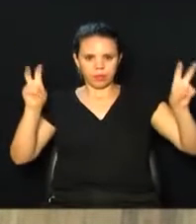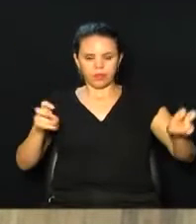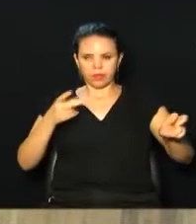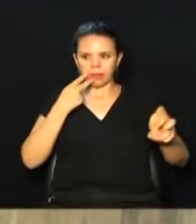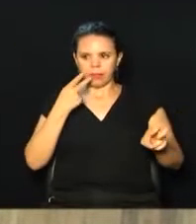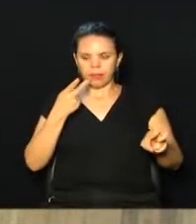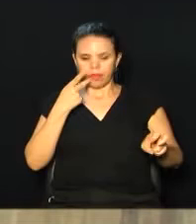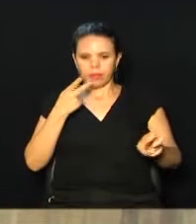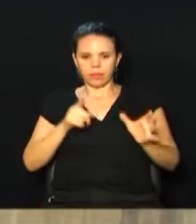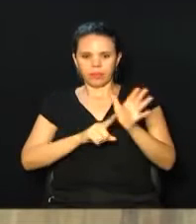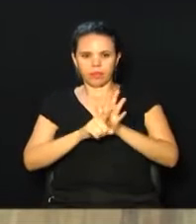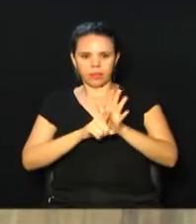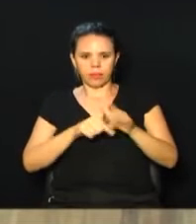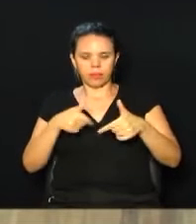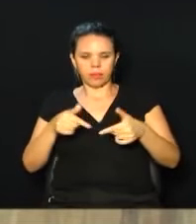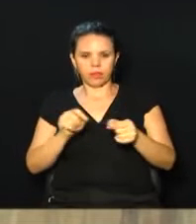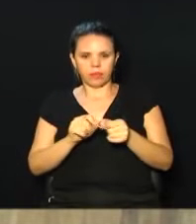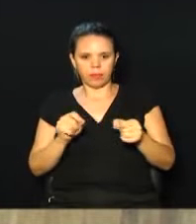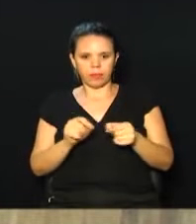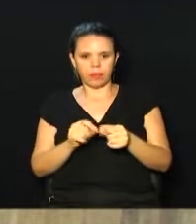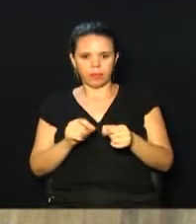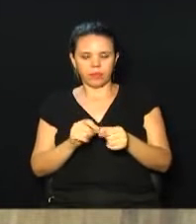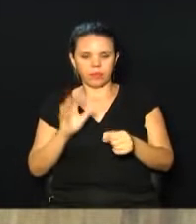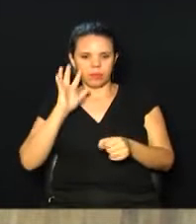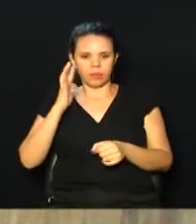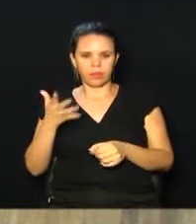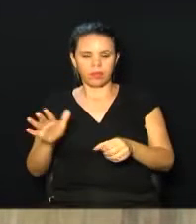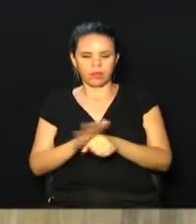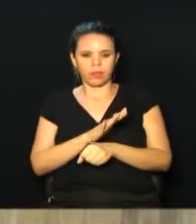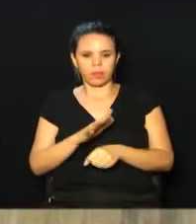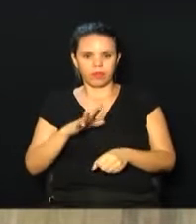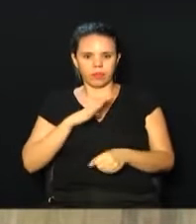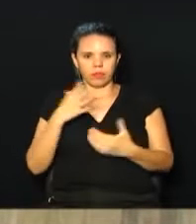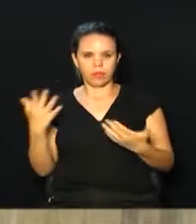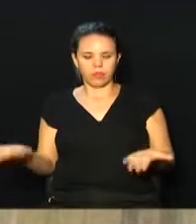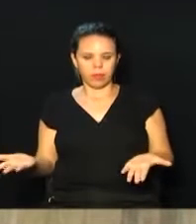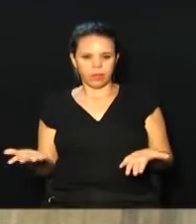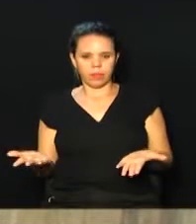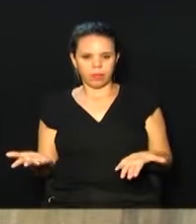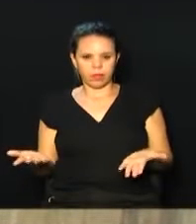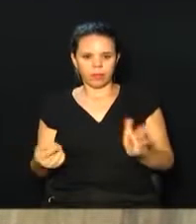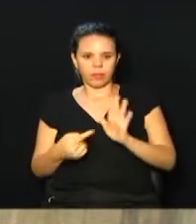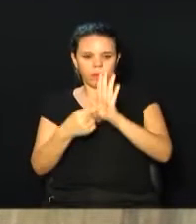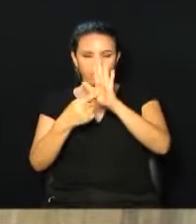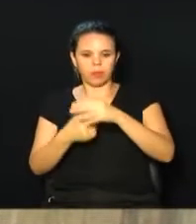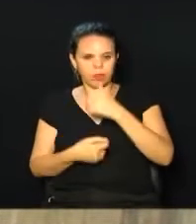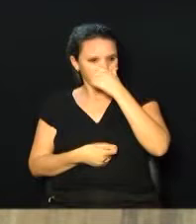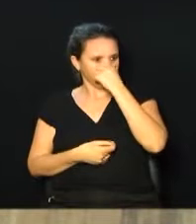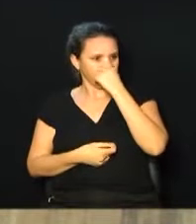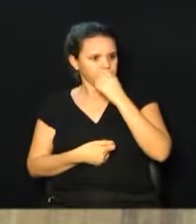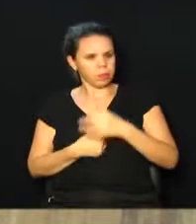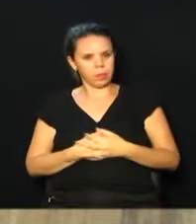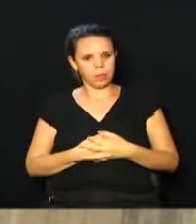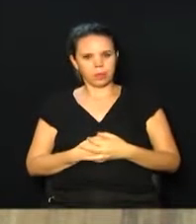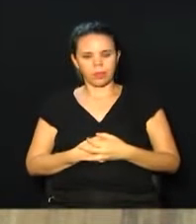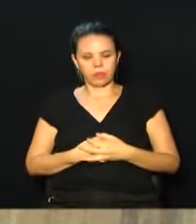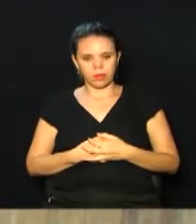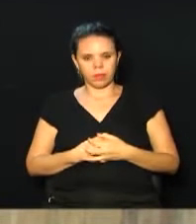à mitigação dos efeitos das enchentes na nossa cidade for apresentado. Ela